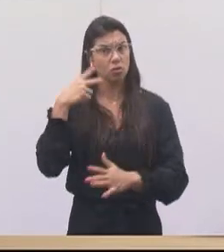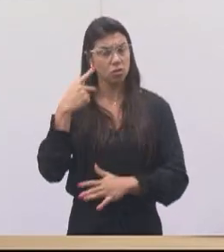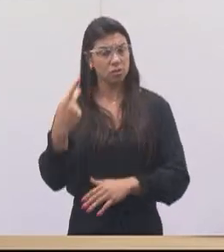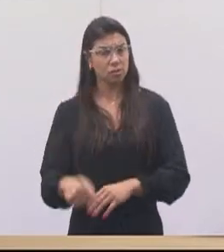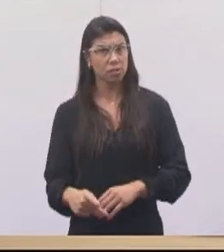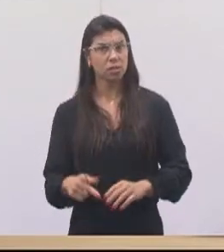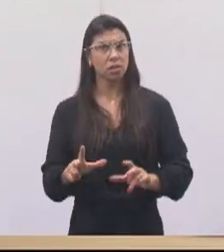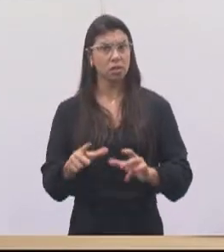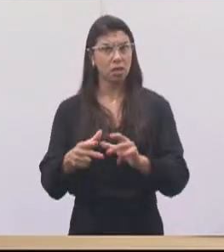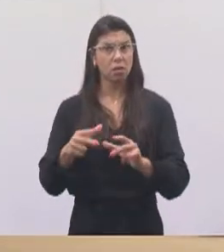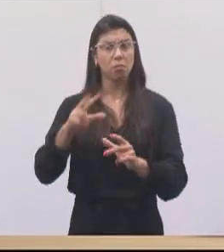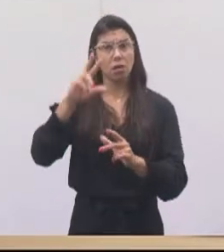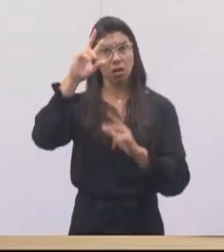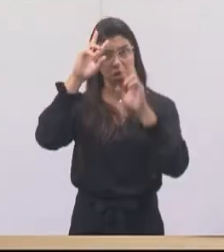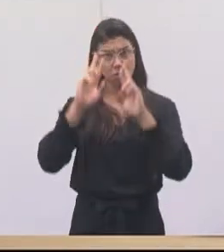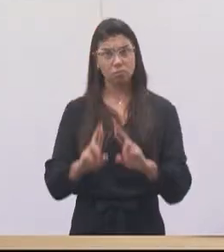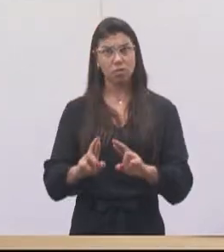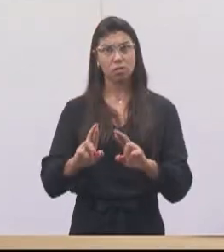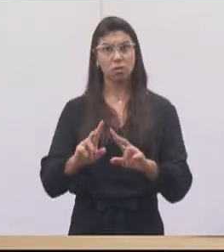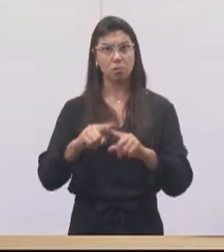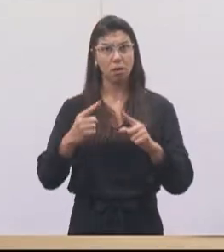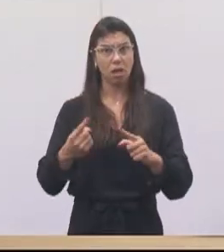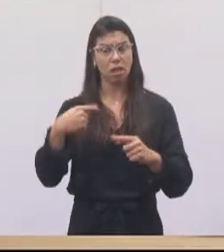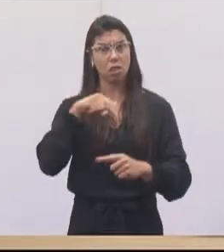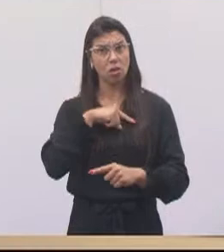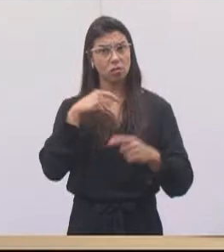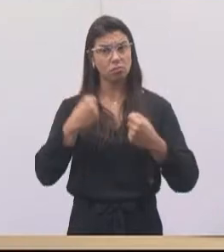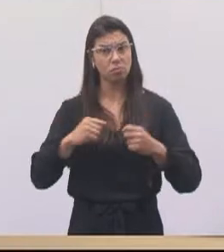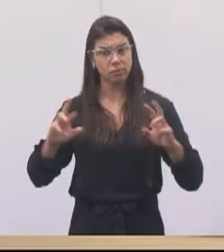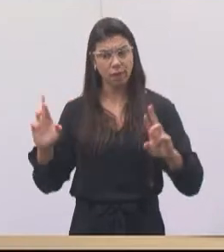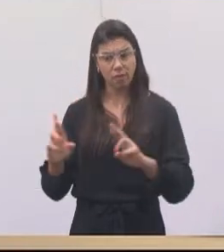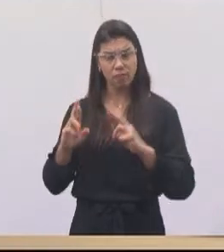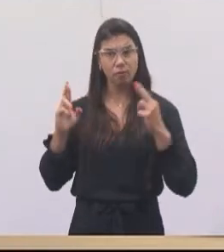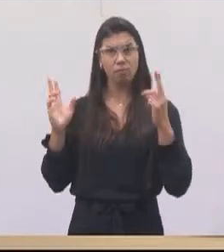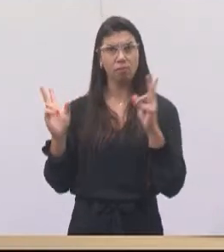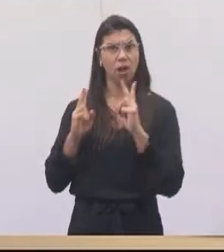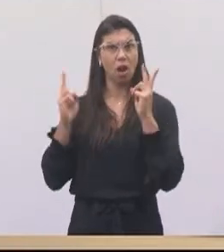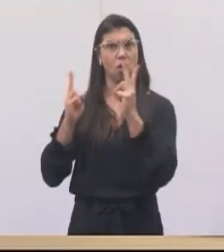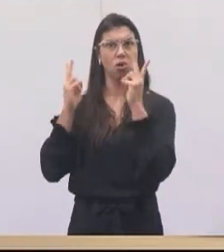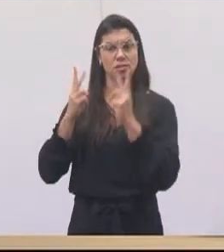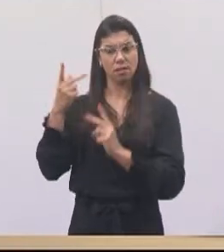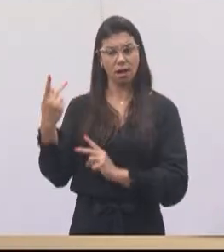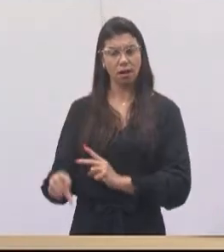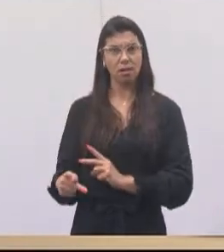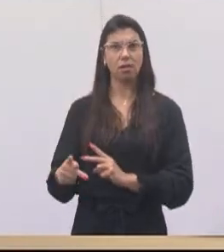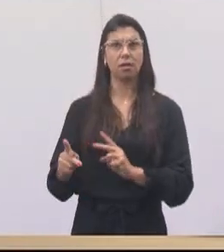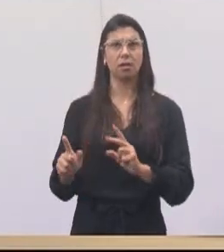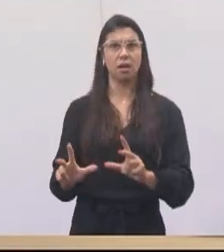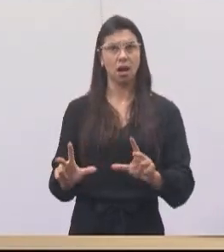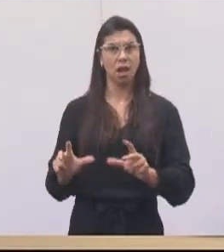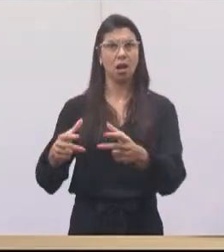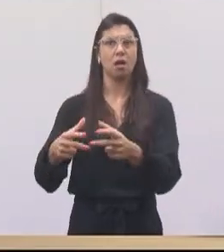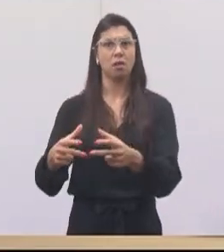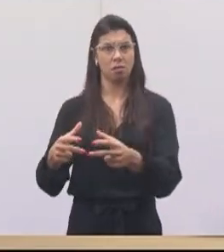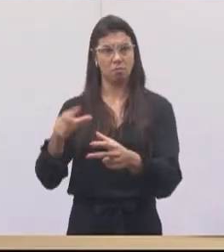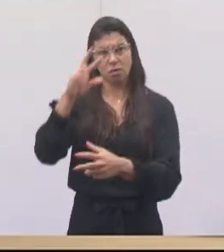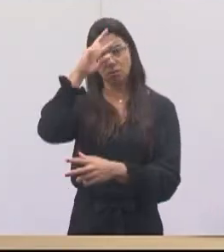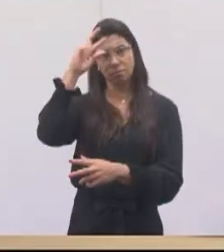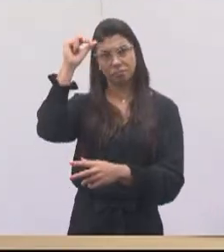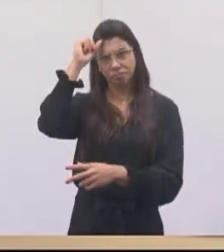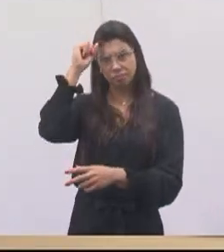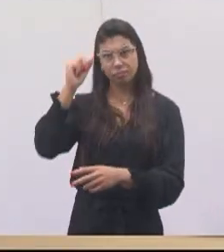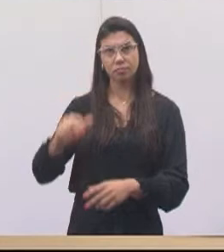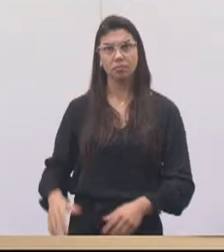aqui. Agora, nós precisamos valorizar mais as discussões aqui na Câmara Municipal, porque o Poder